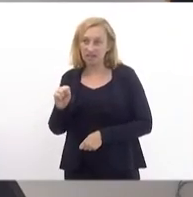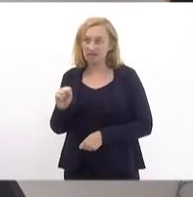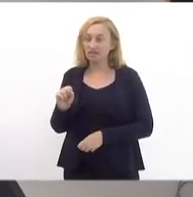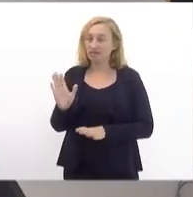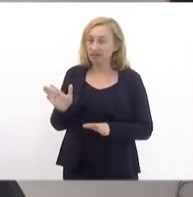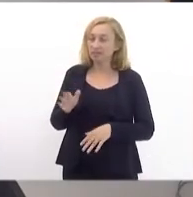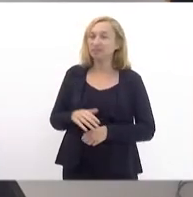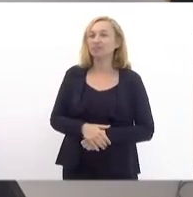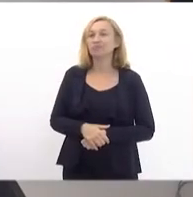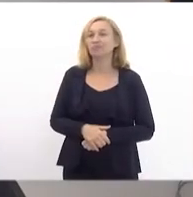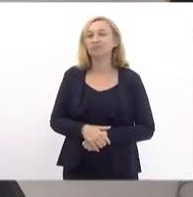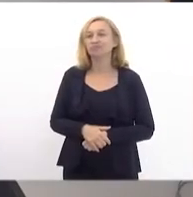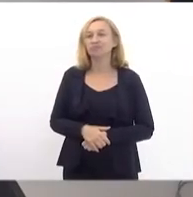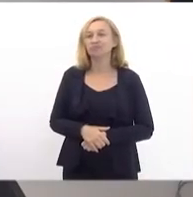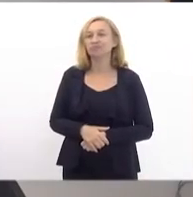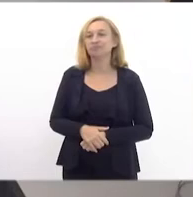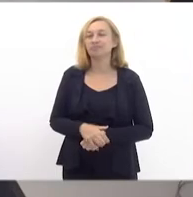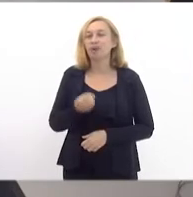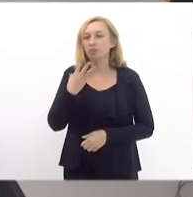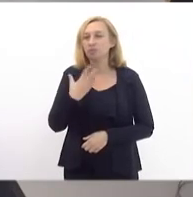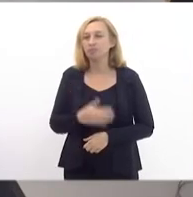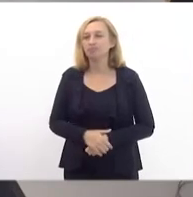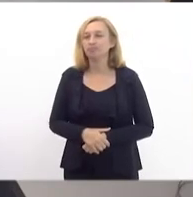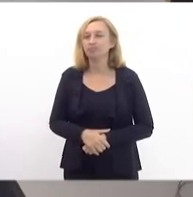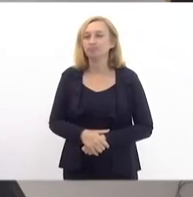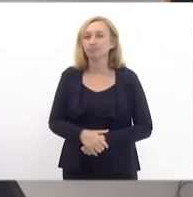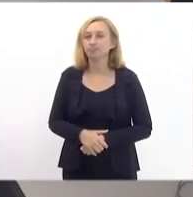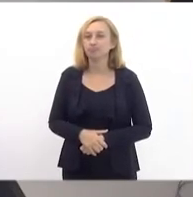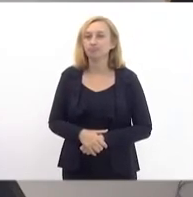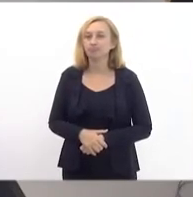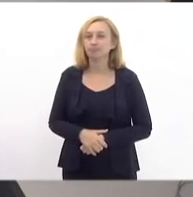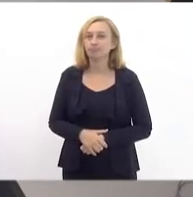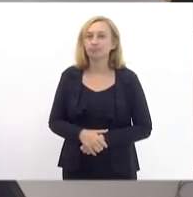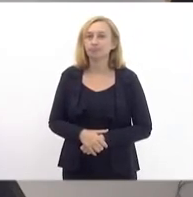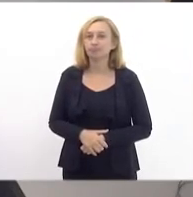muito, não. Bom, mas é